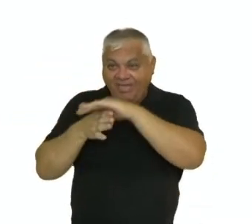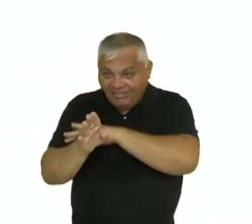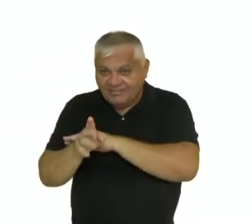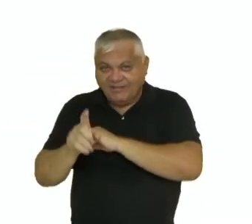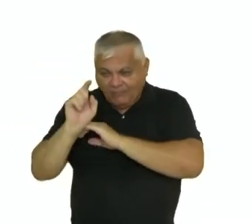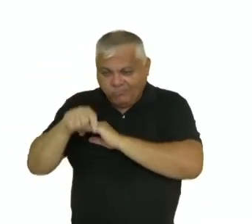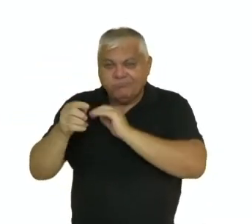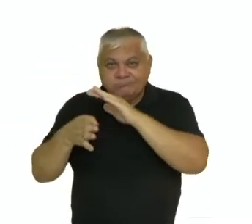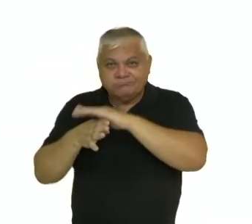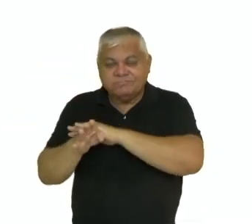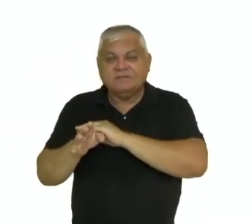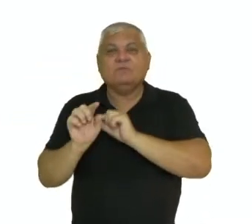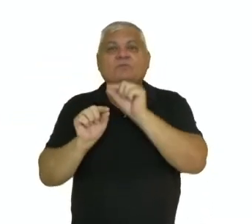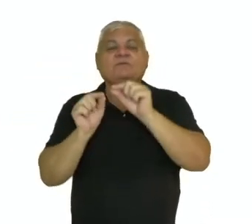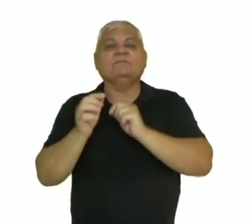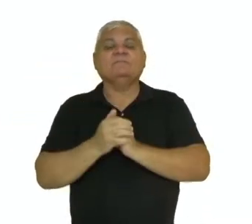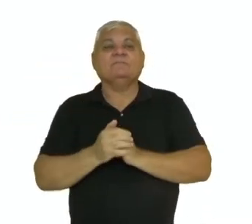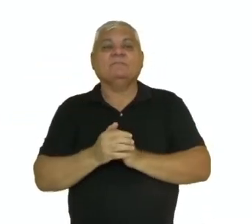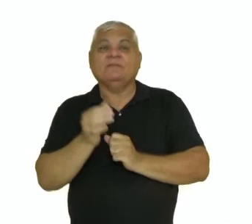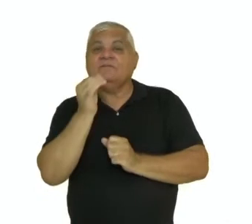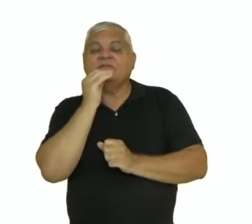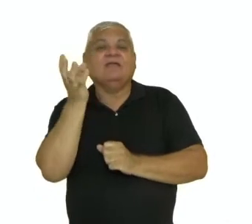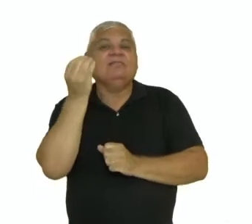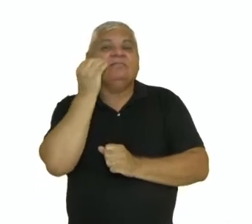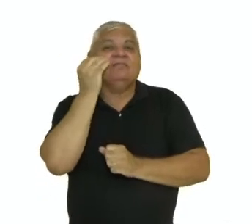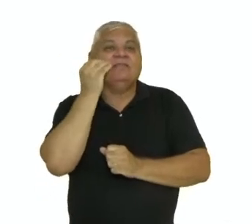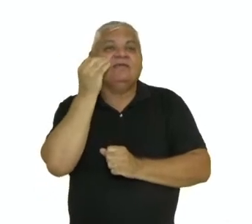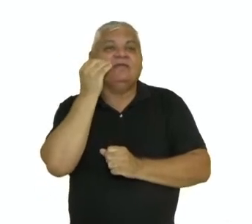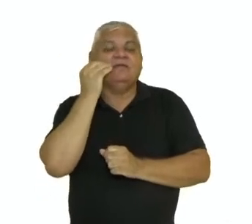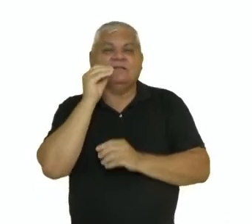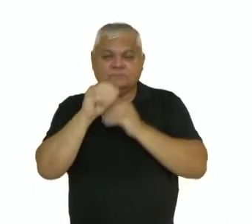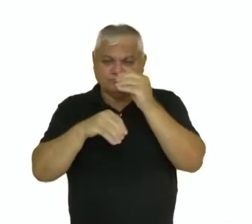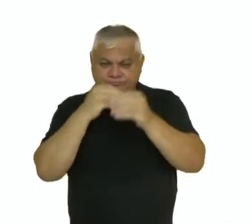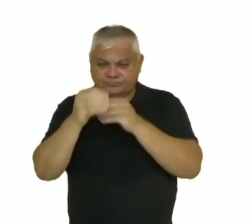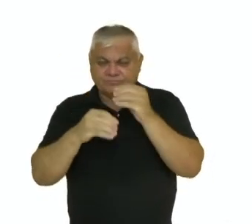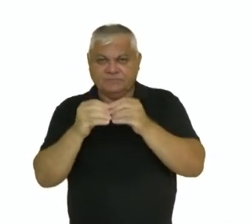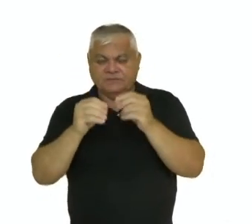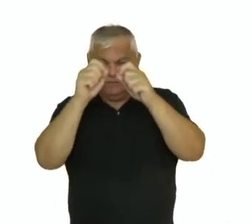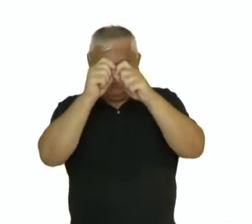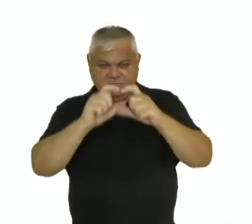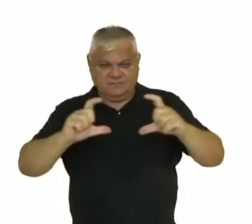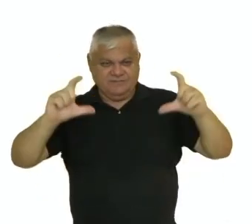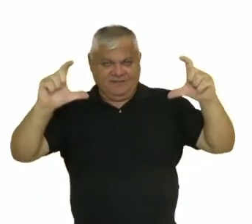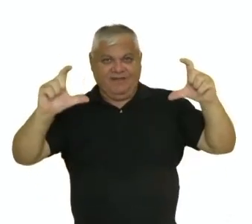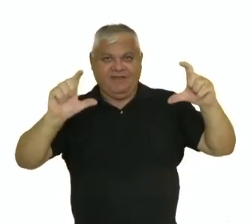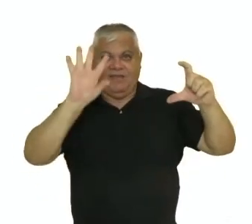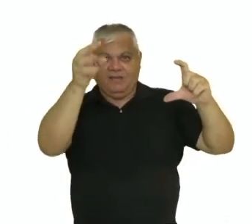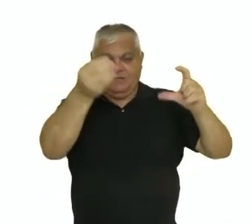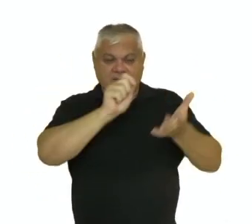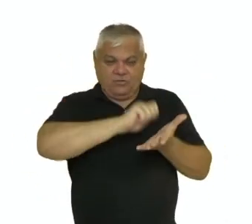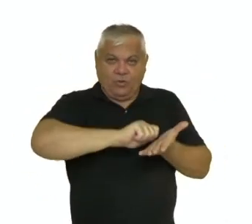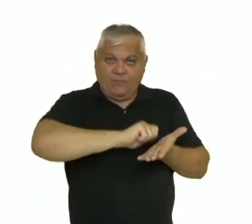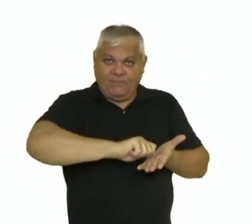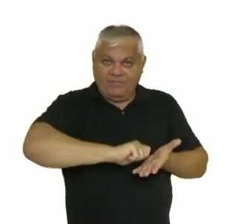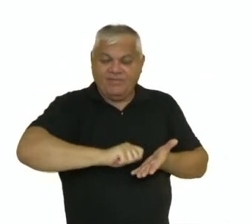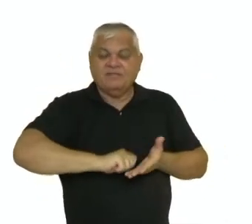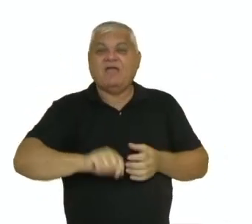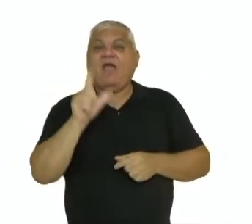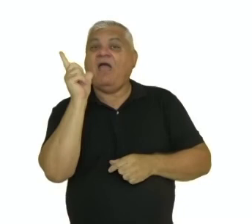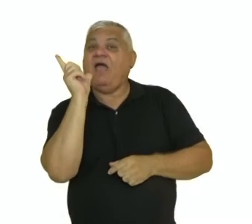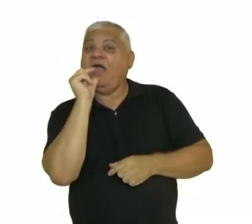QR Code. Portanto, no simulador, e transcreva as equações do seu caderno de eletrólise da água e também da